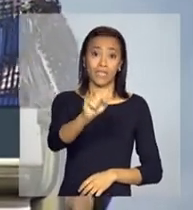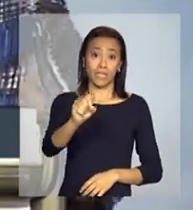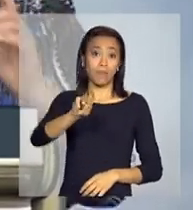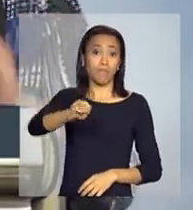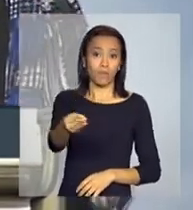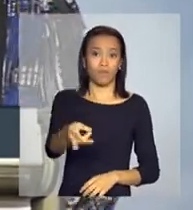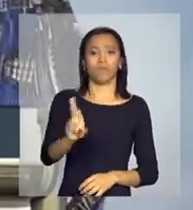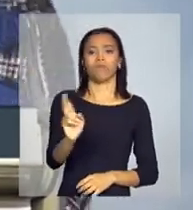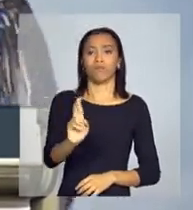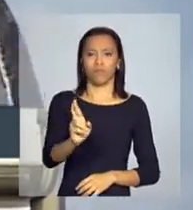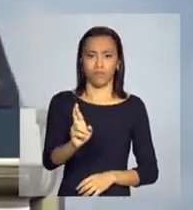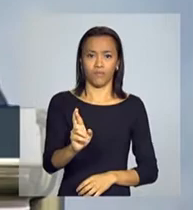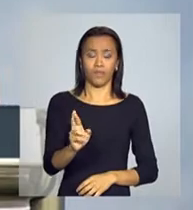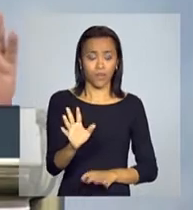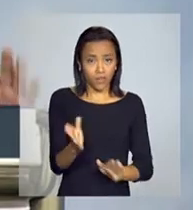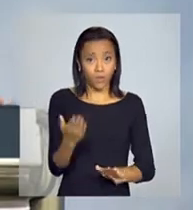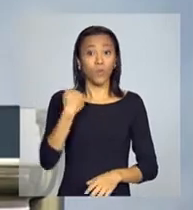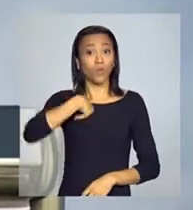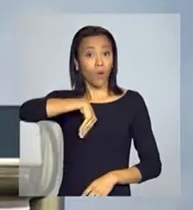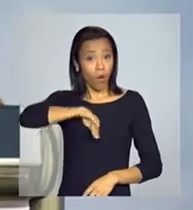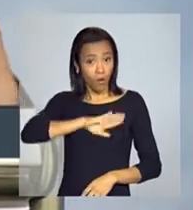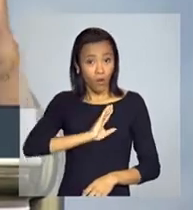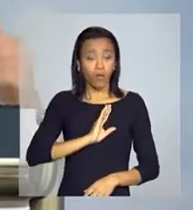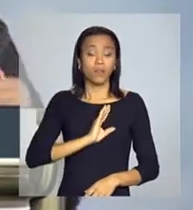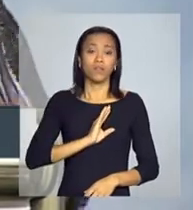R$1,1 bilhão. E nós iremos